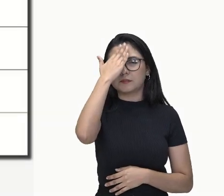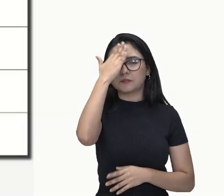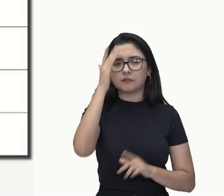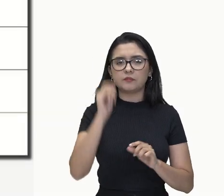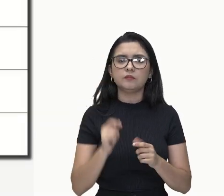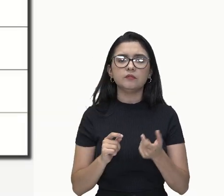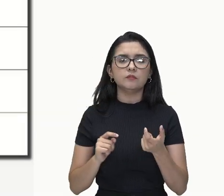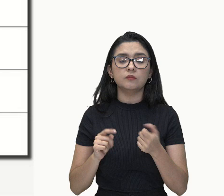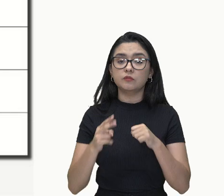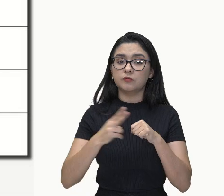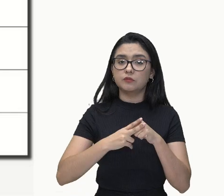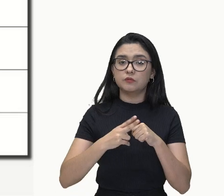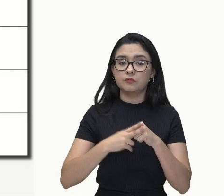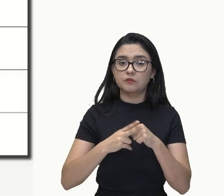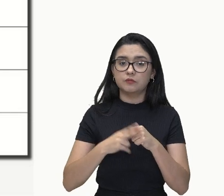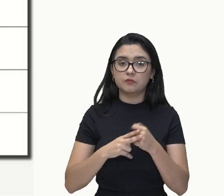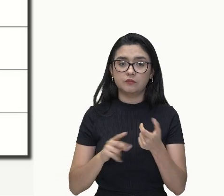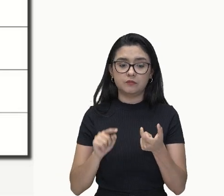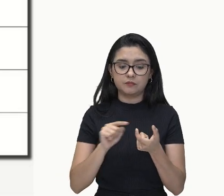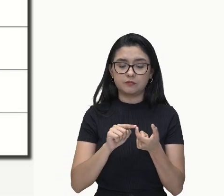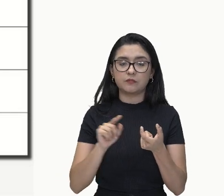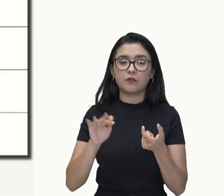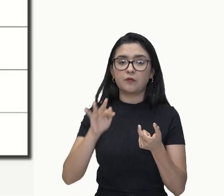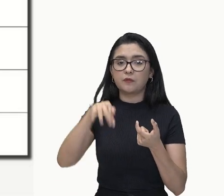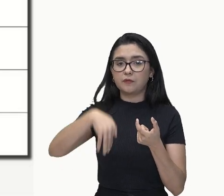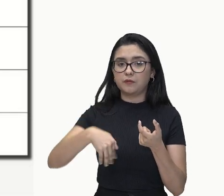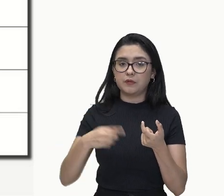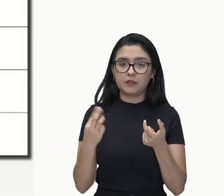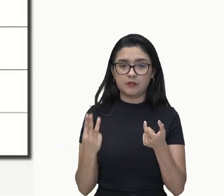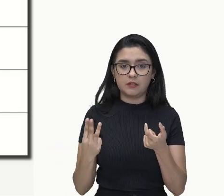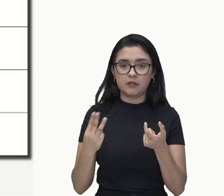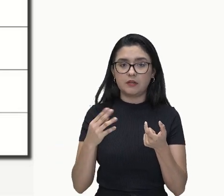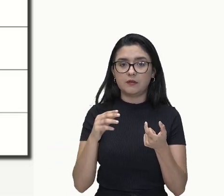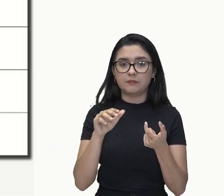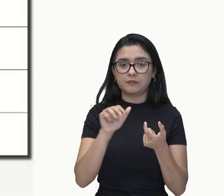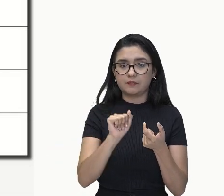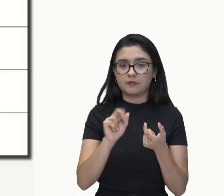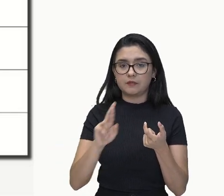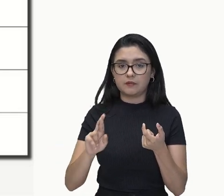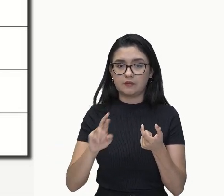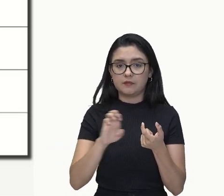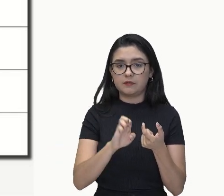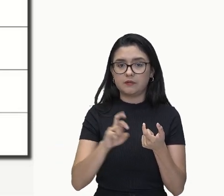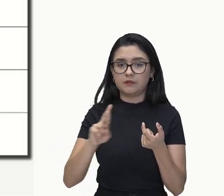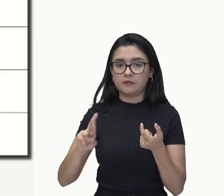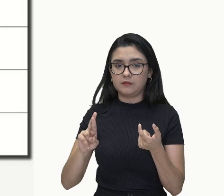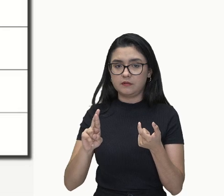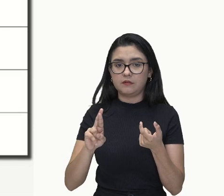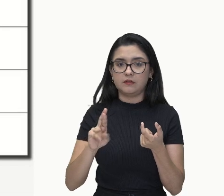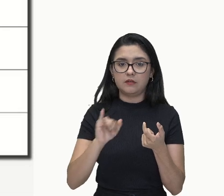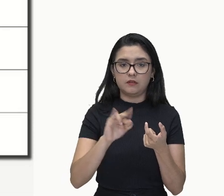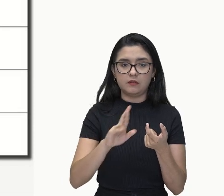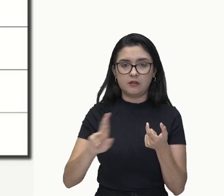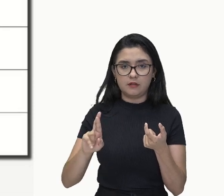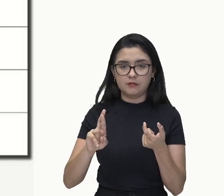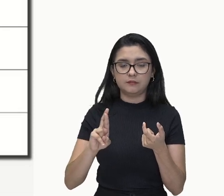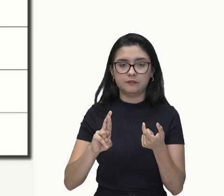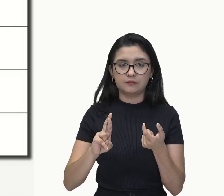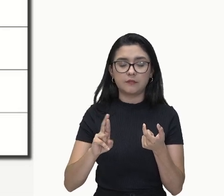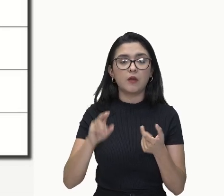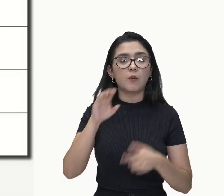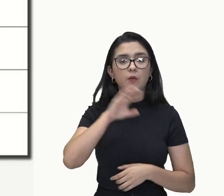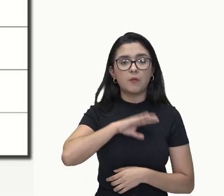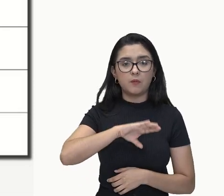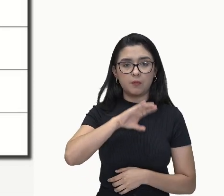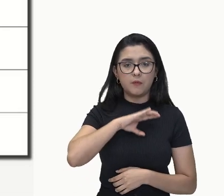verbos, eles terminam em 3 conjugações, não é isso? AR, ER e R. Na língua